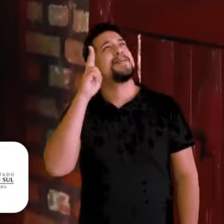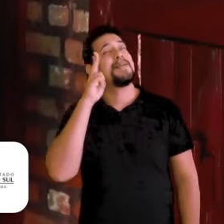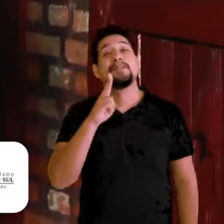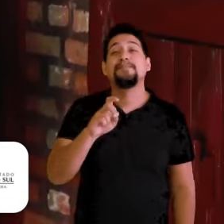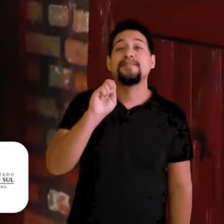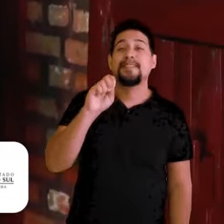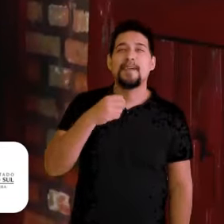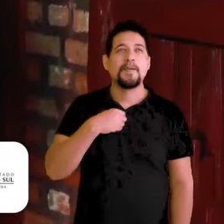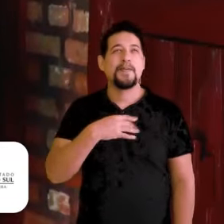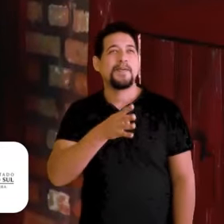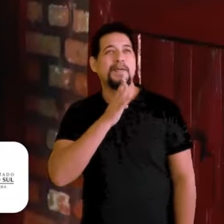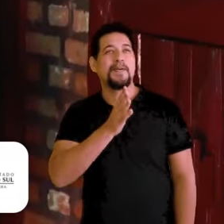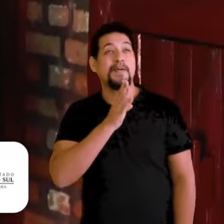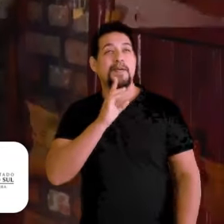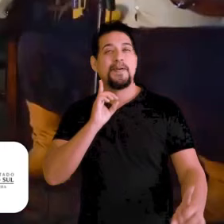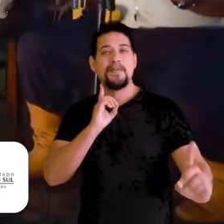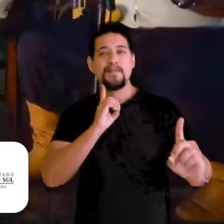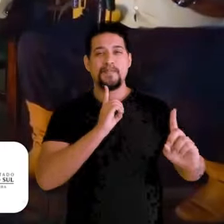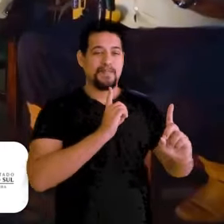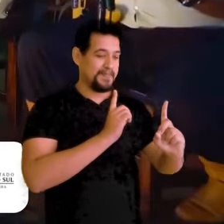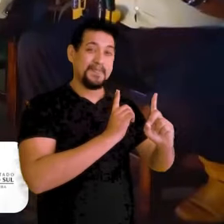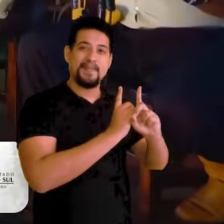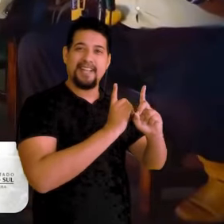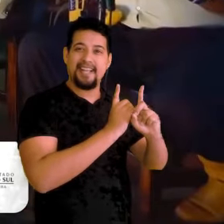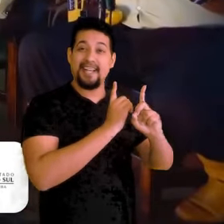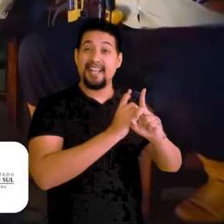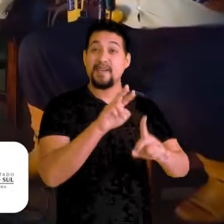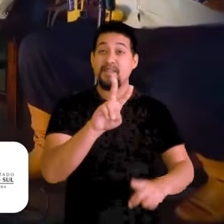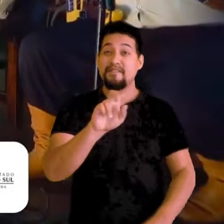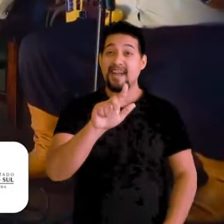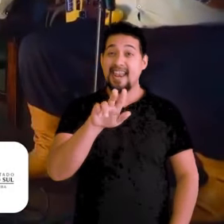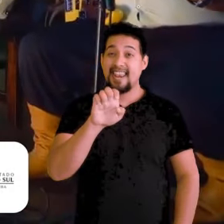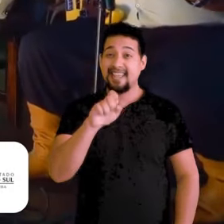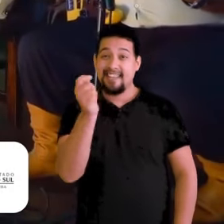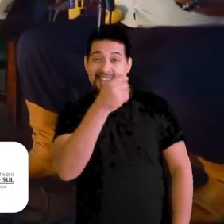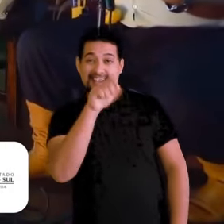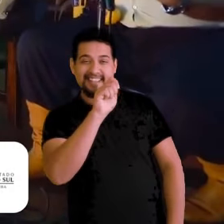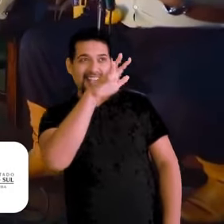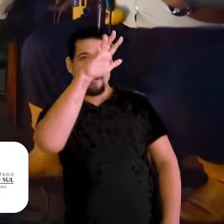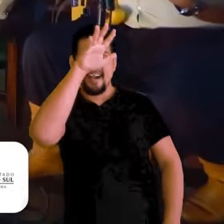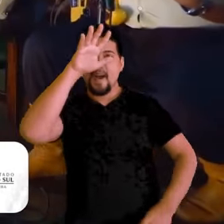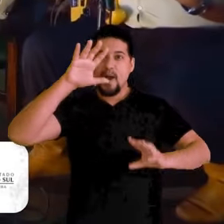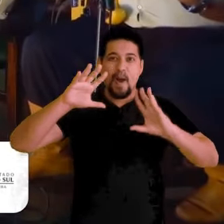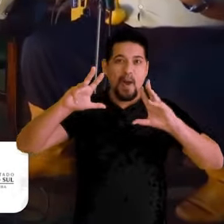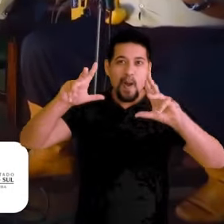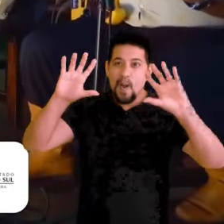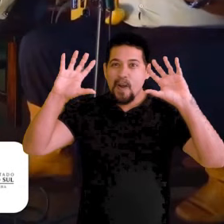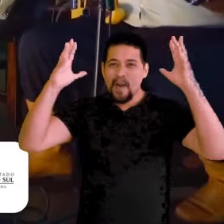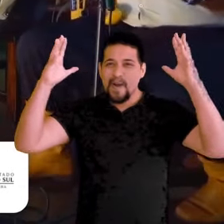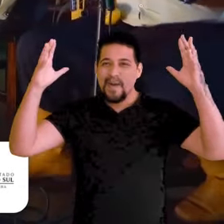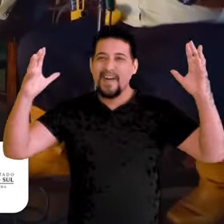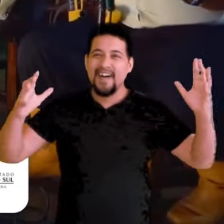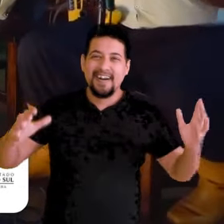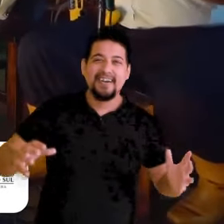Lembro quando eu a conheci no Vale Encantado. Tudo aconteceu.